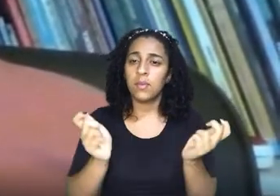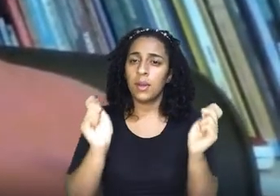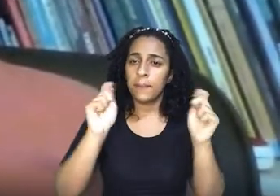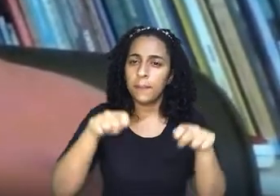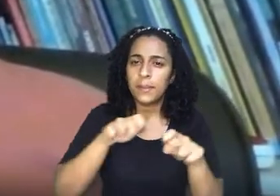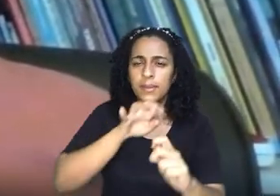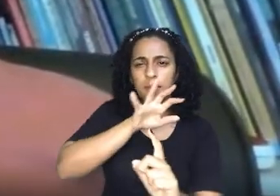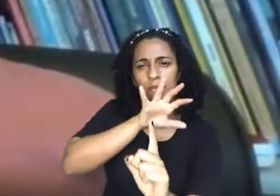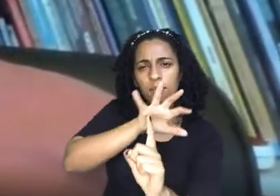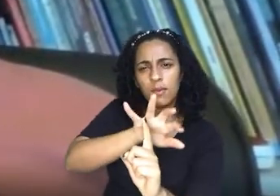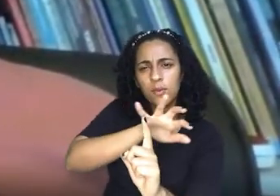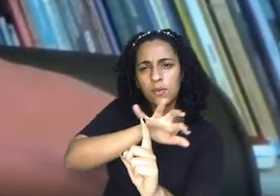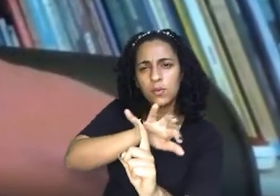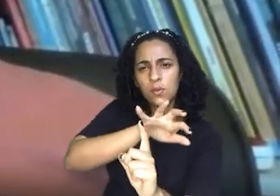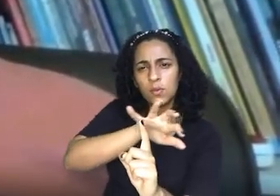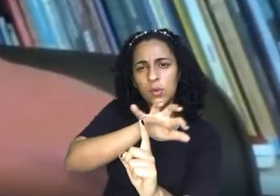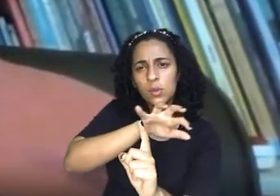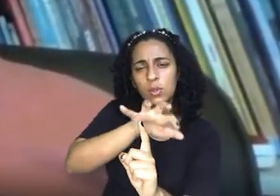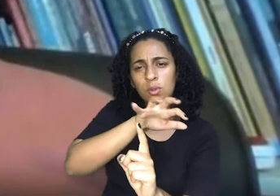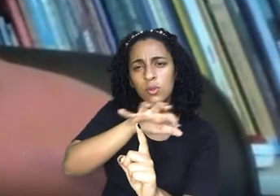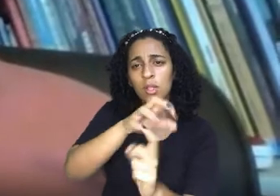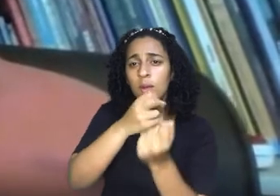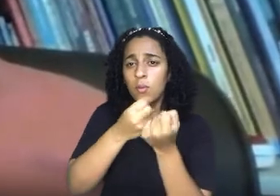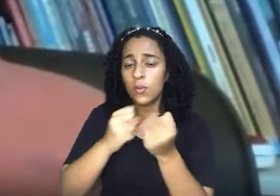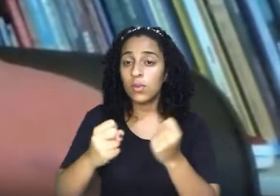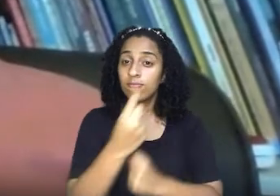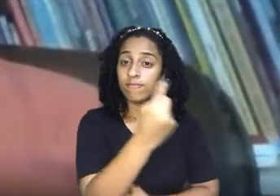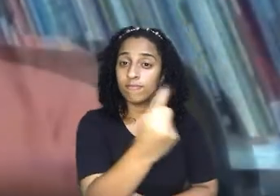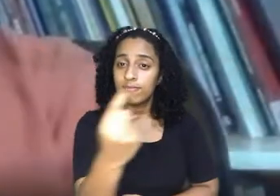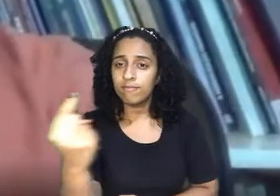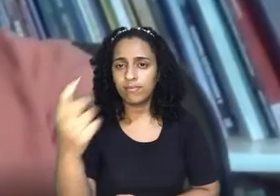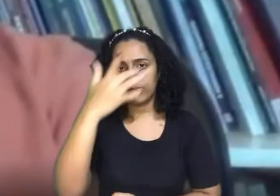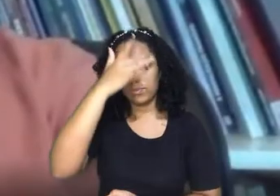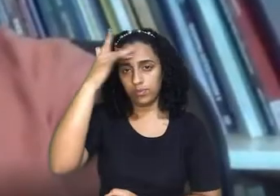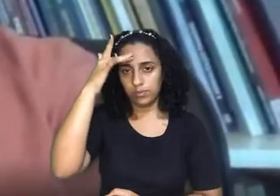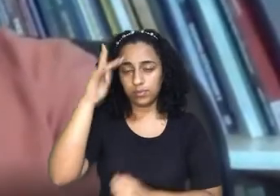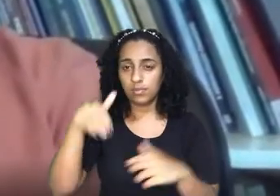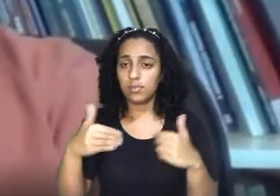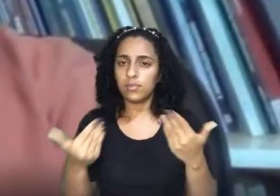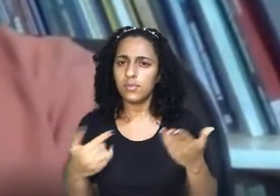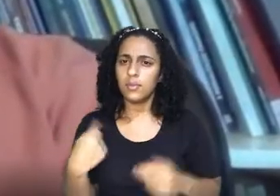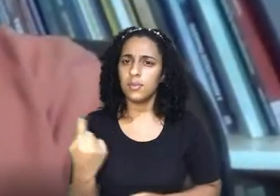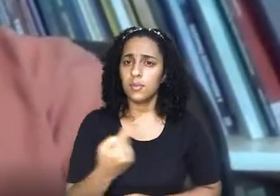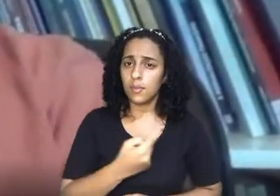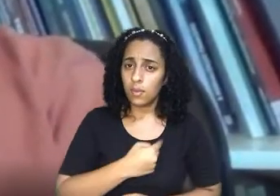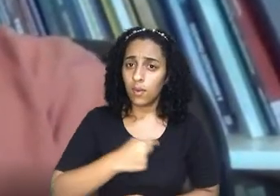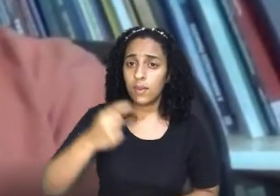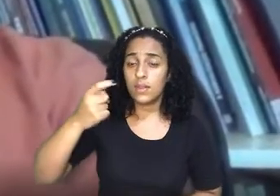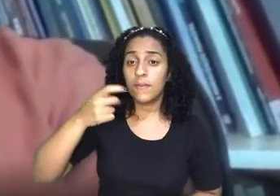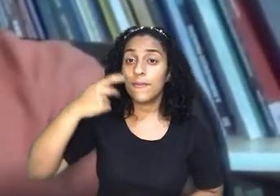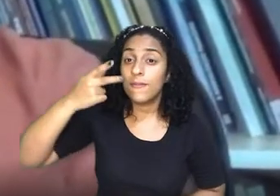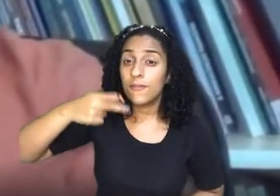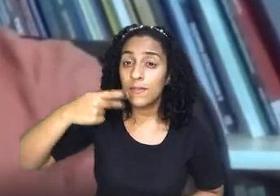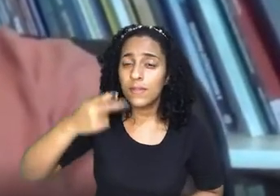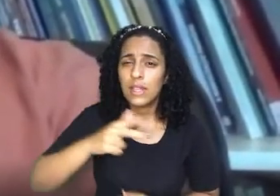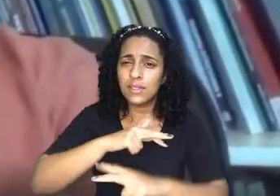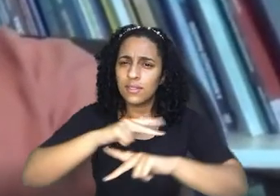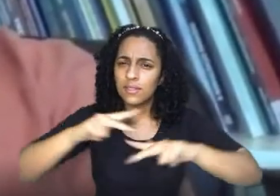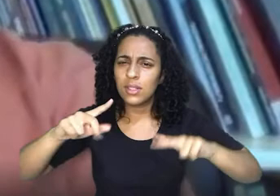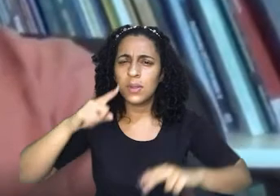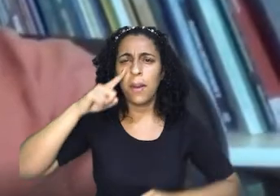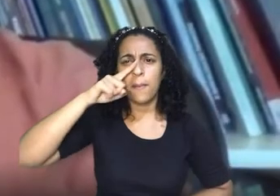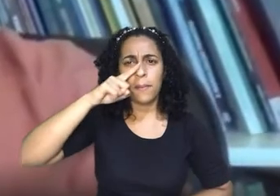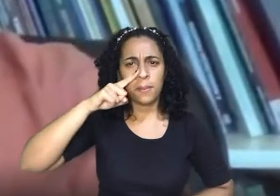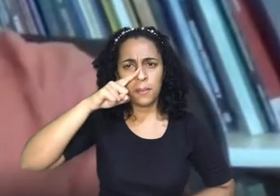de influência é muito grande sobre cada pessoa nós estamos falando de coisas muito perigosas